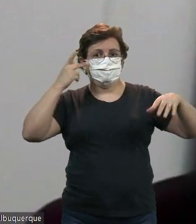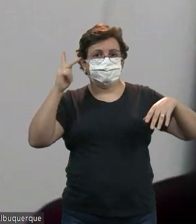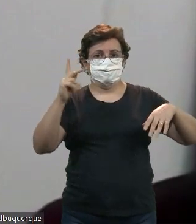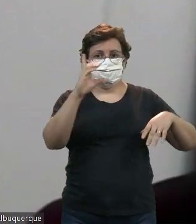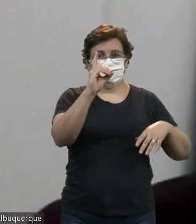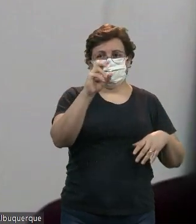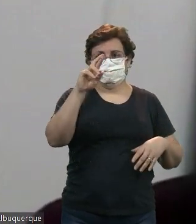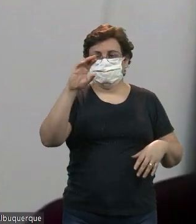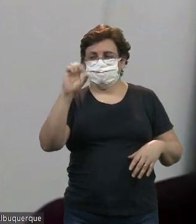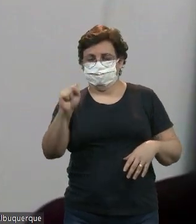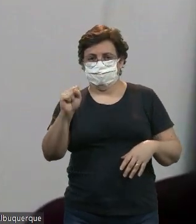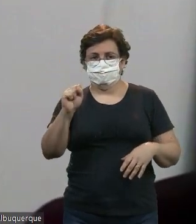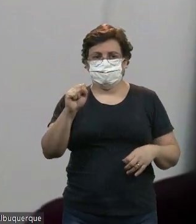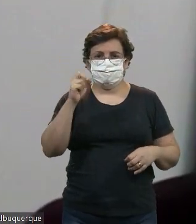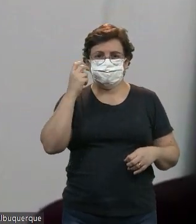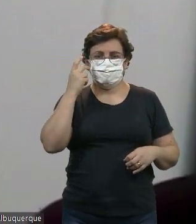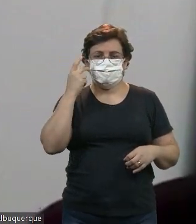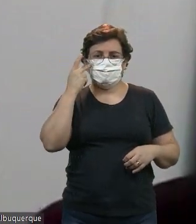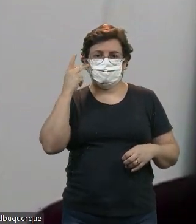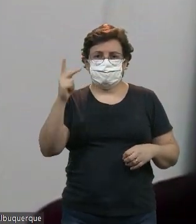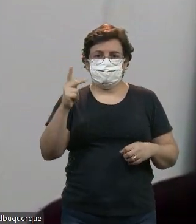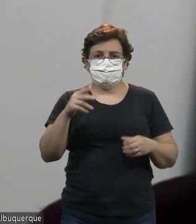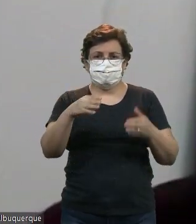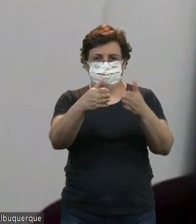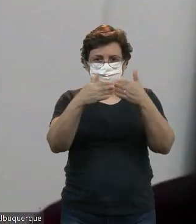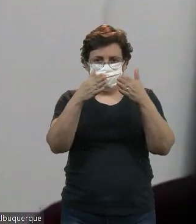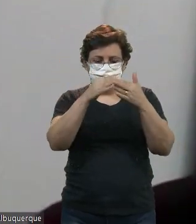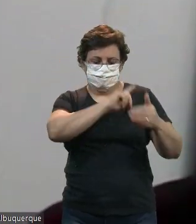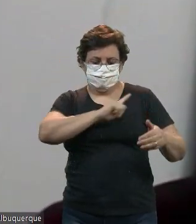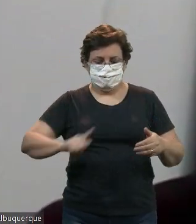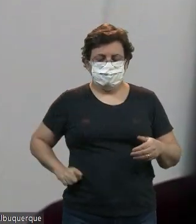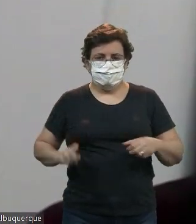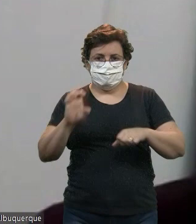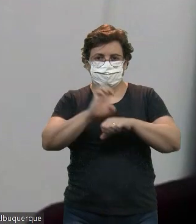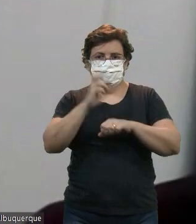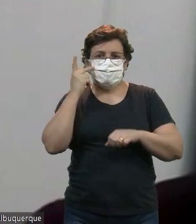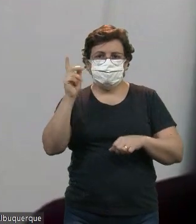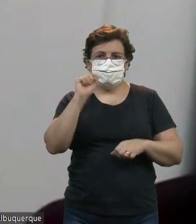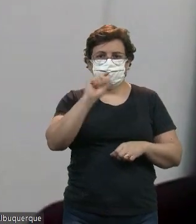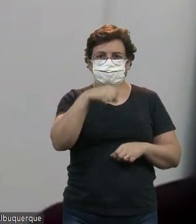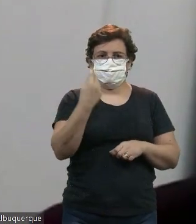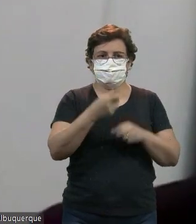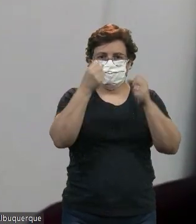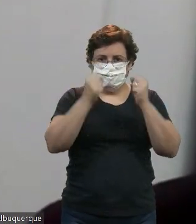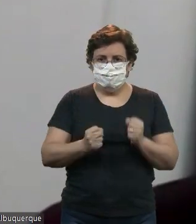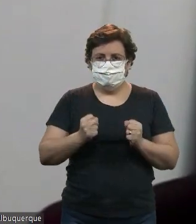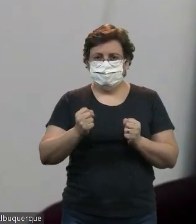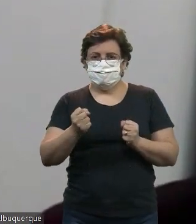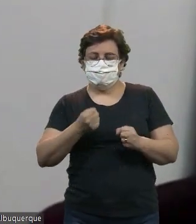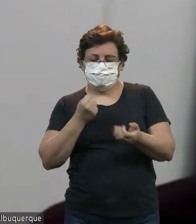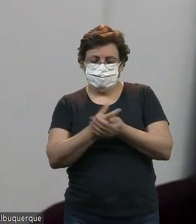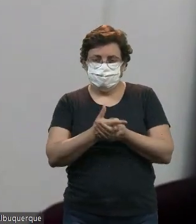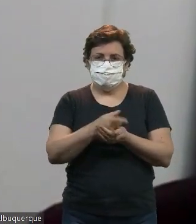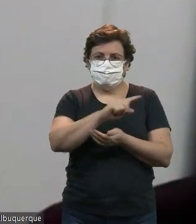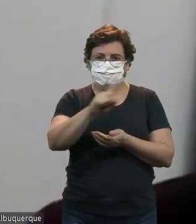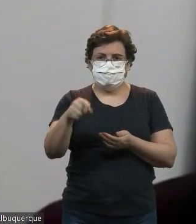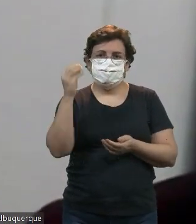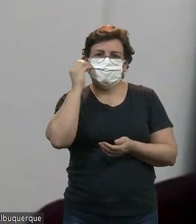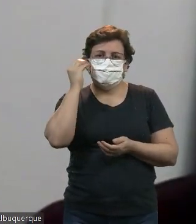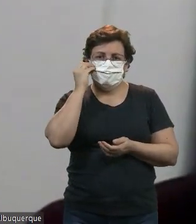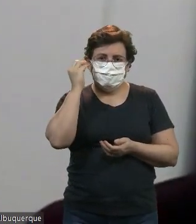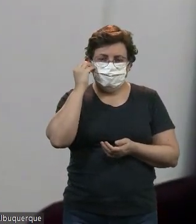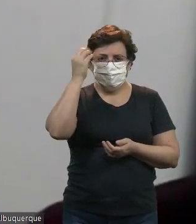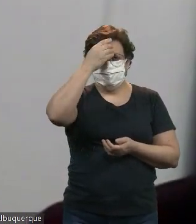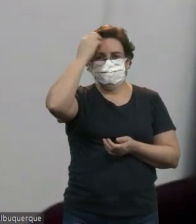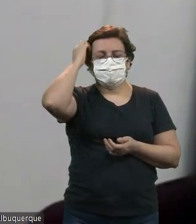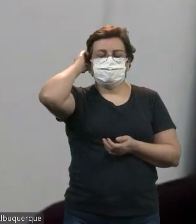aí, para que pudesse estar cobrando o governo do estado esse recurso, para que nós pudéssemos estar adquirindo esses testes aí, para poder estar testando